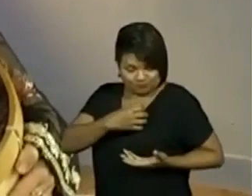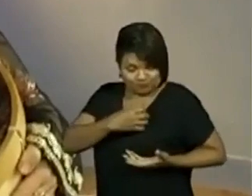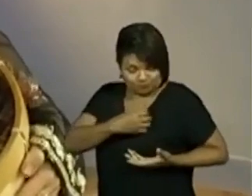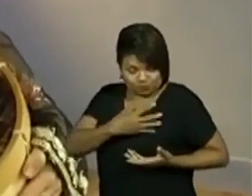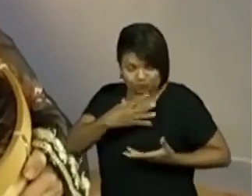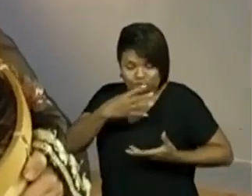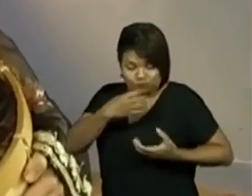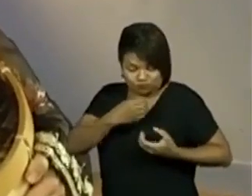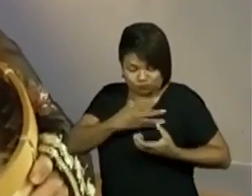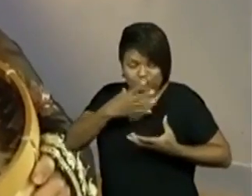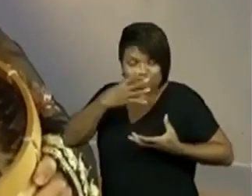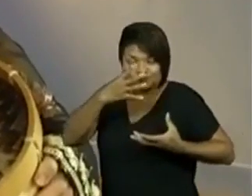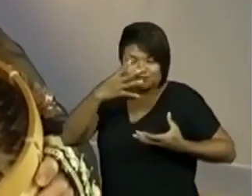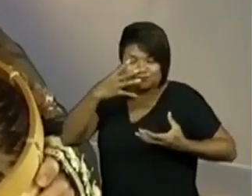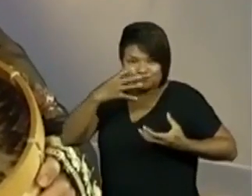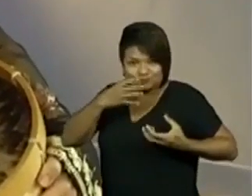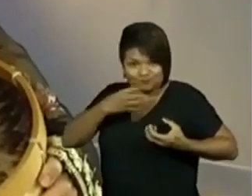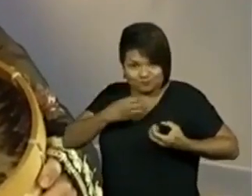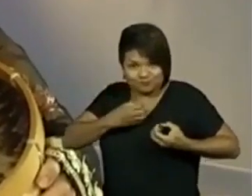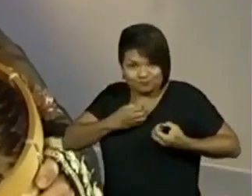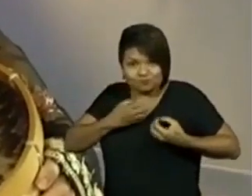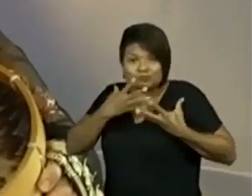olhos.